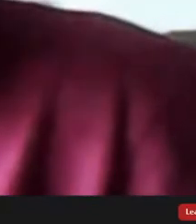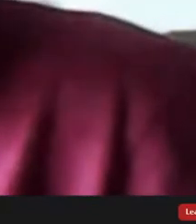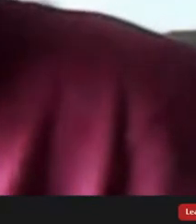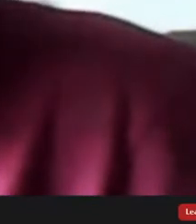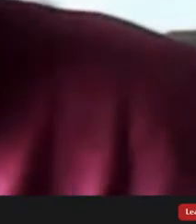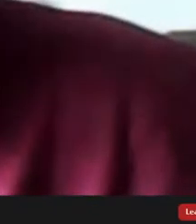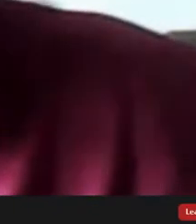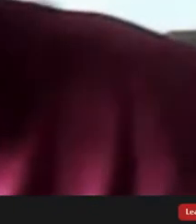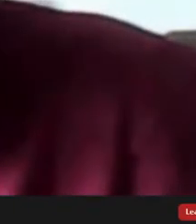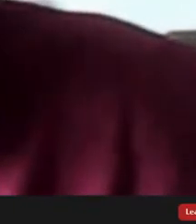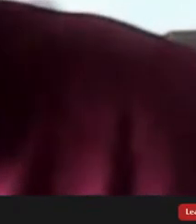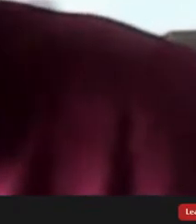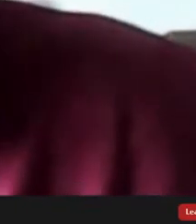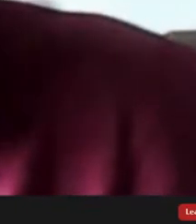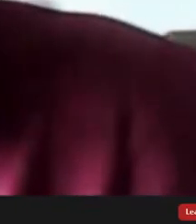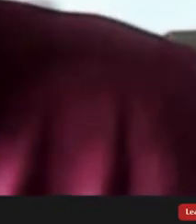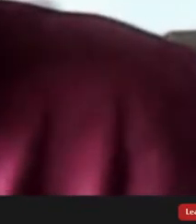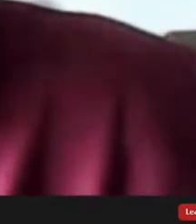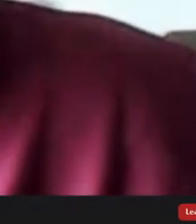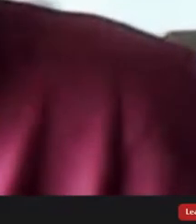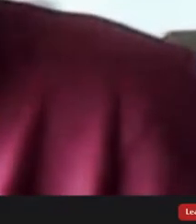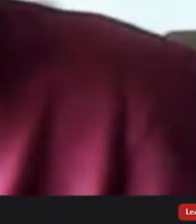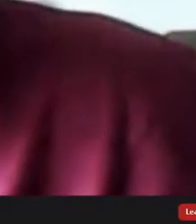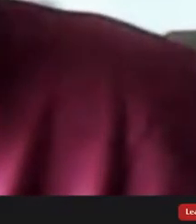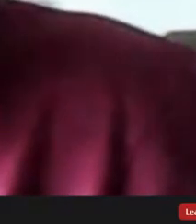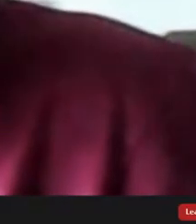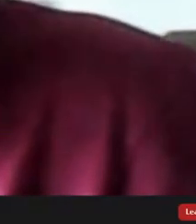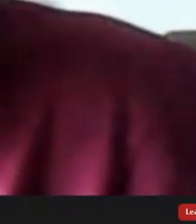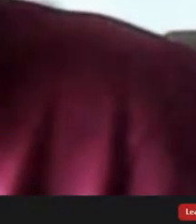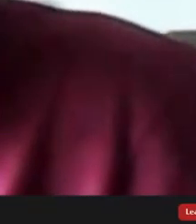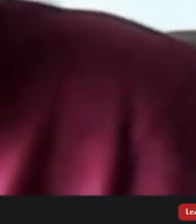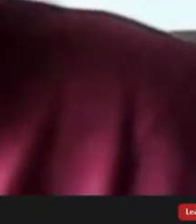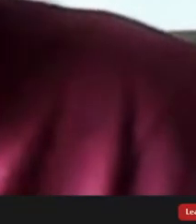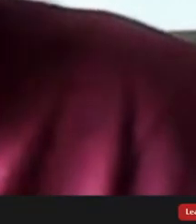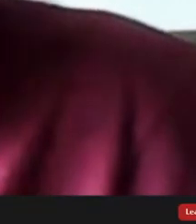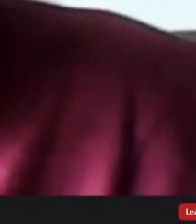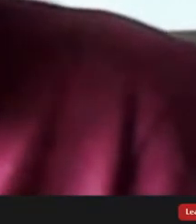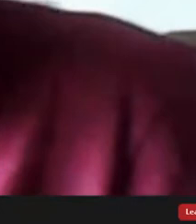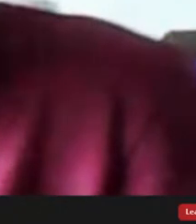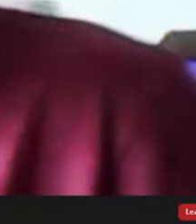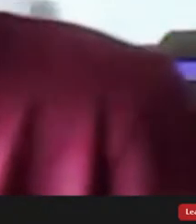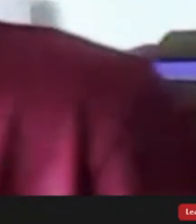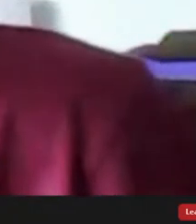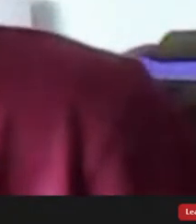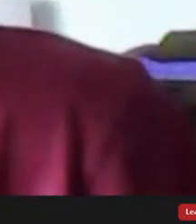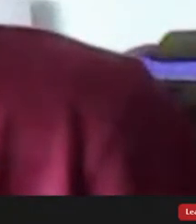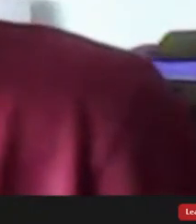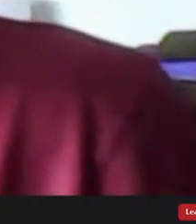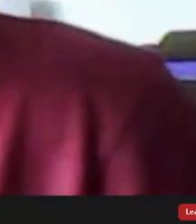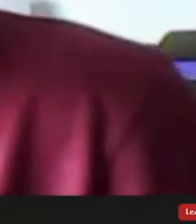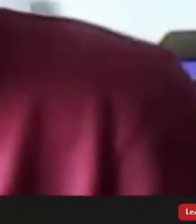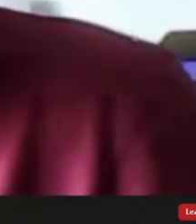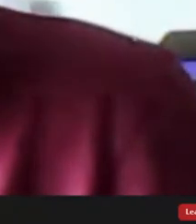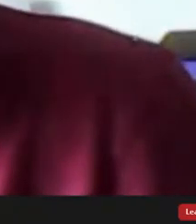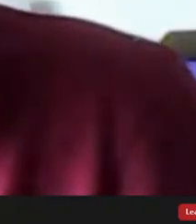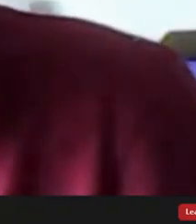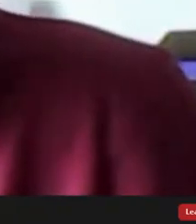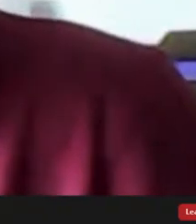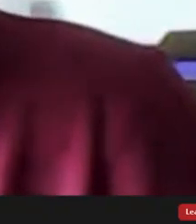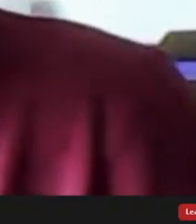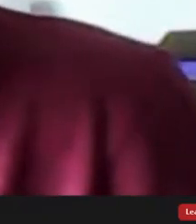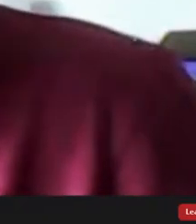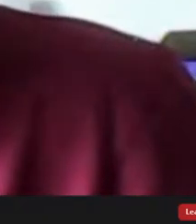preocupado, e enviamos vários ofícios, relatórios, fizemos de visitas às escolas, com a situação das obras e da prestação dos